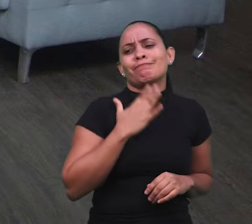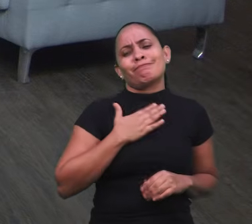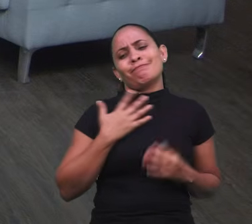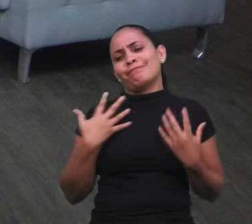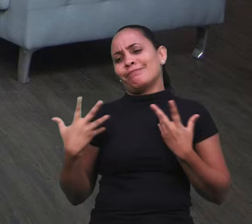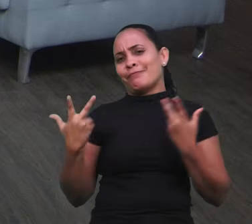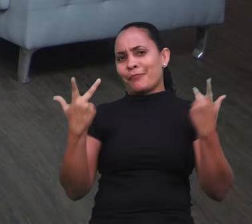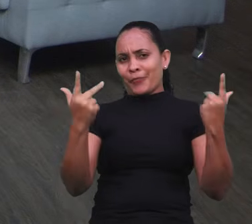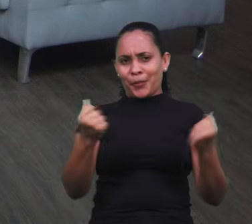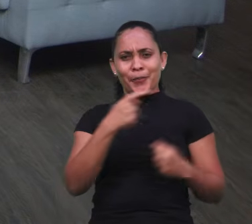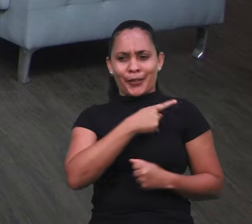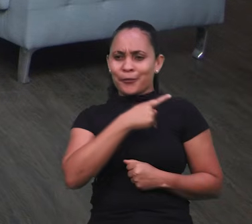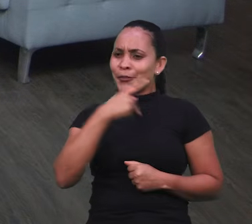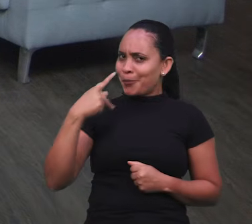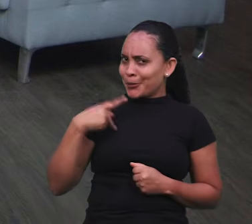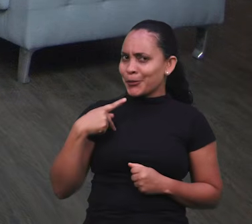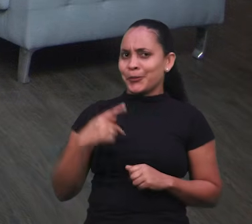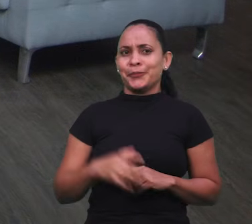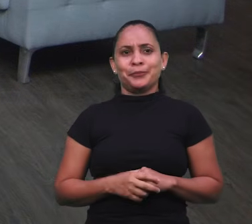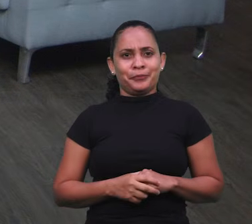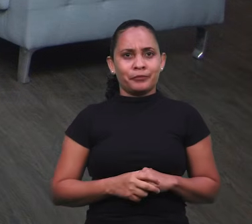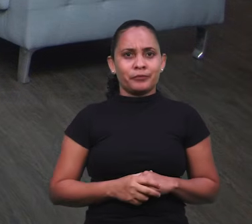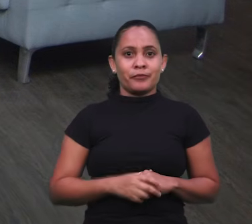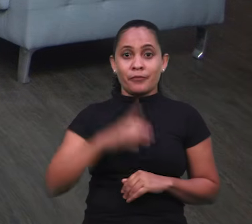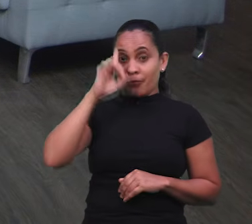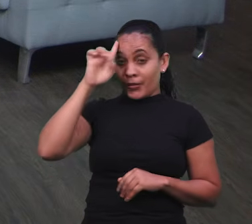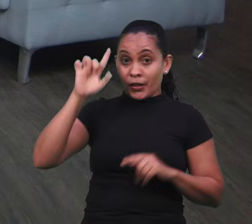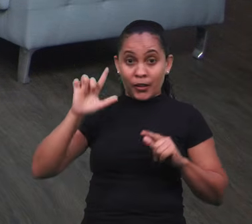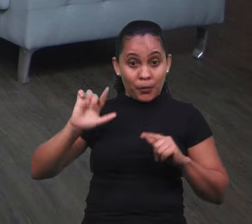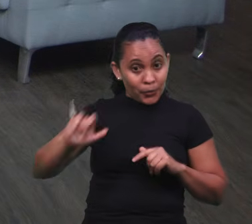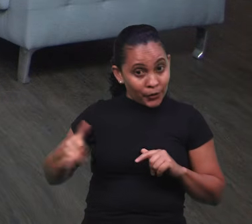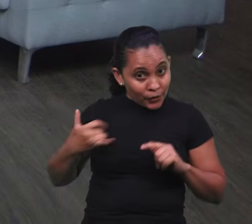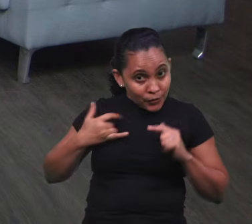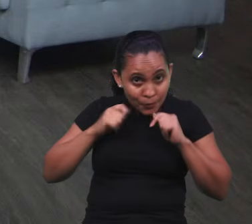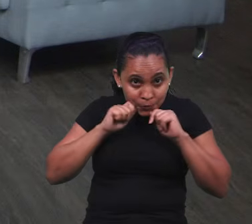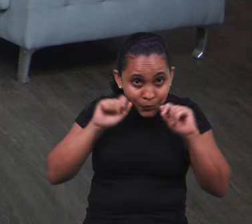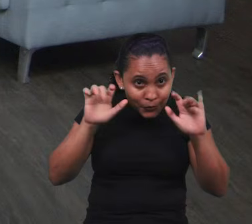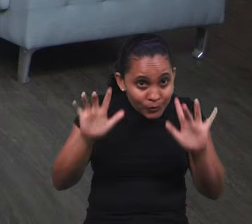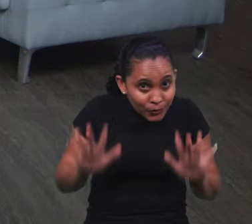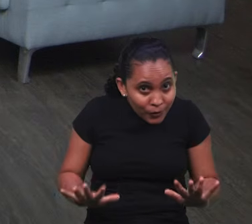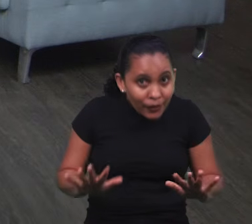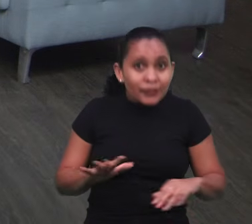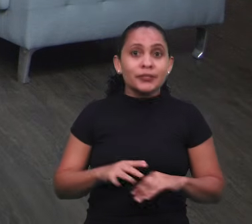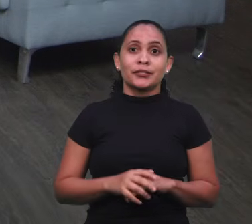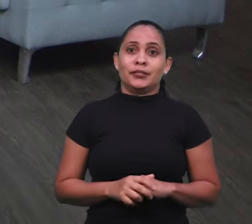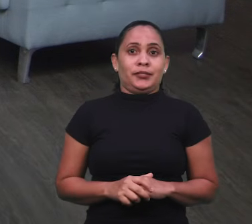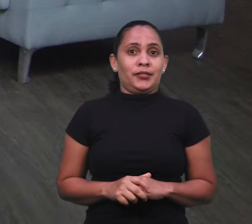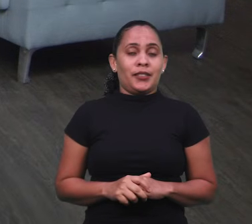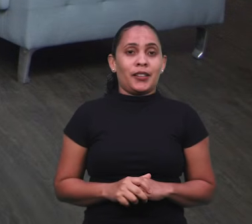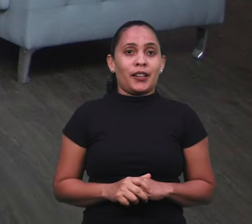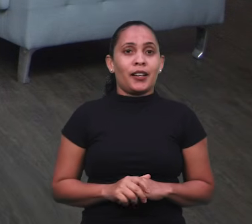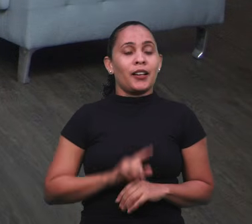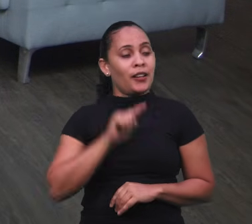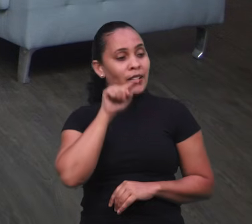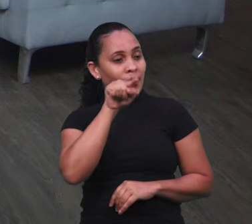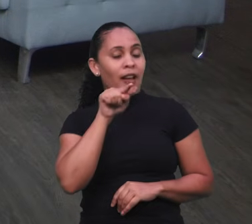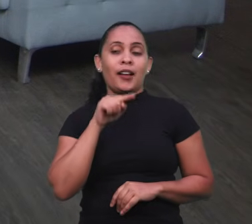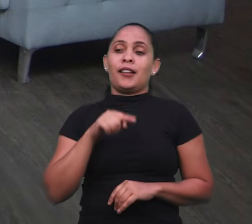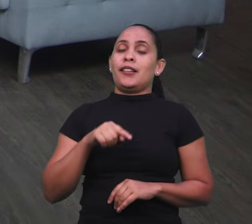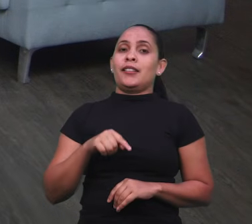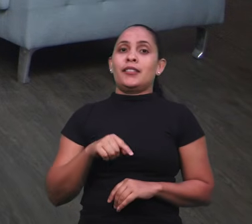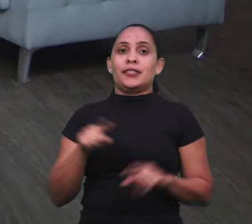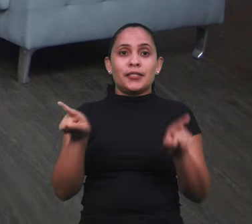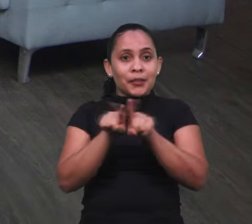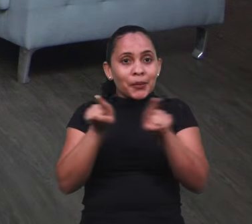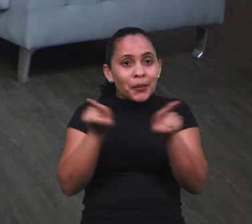Muito bom. Que maravilha, pastor Edson. O senhor tem a oportunidade de estar lá na igreja de Campo Grande 5,